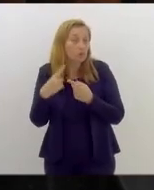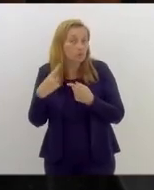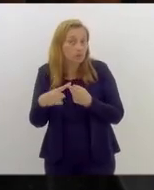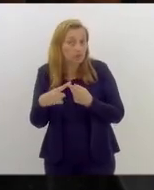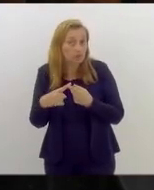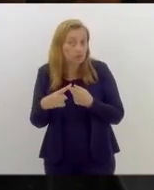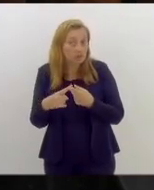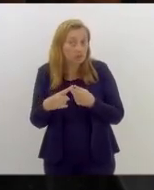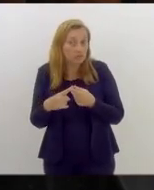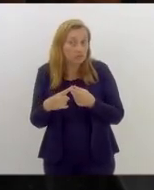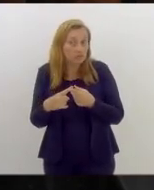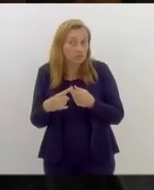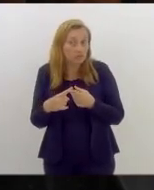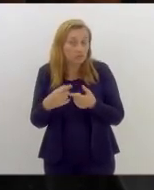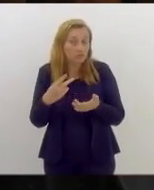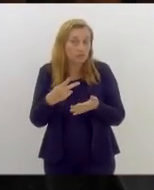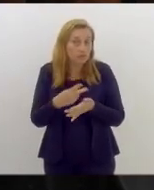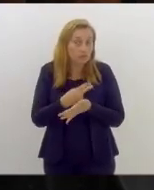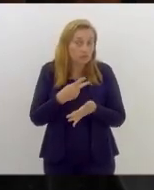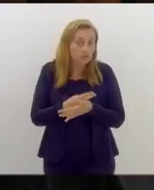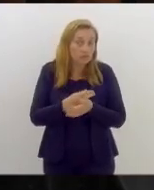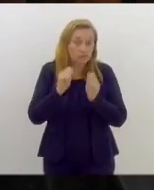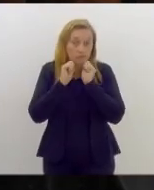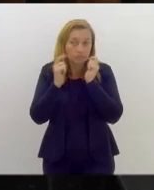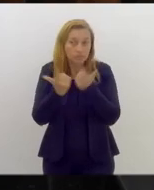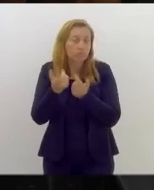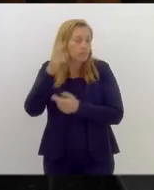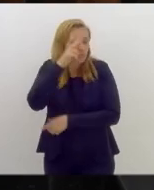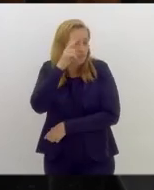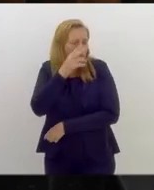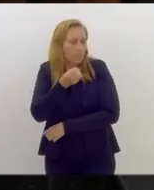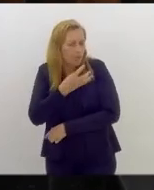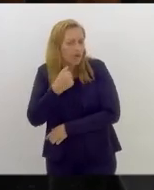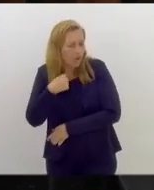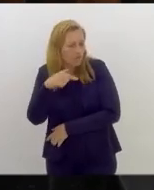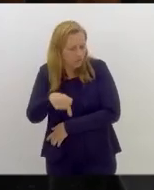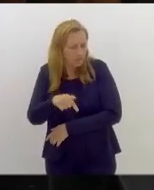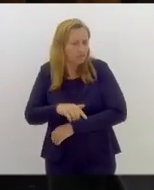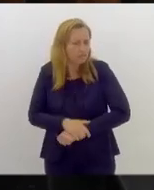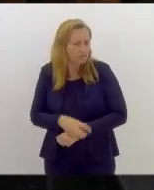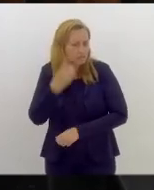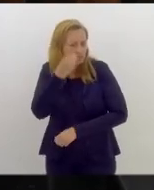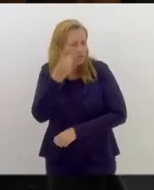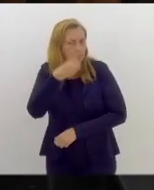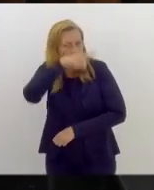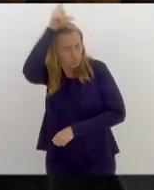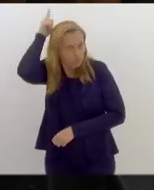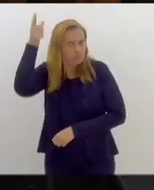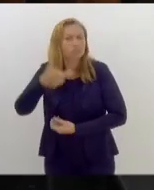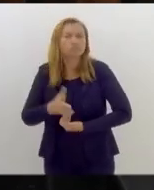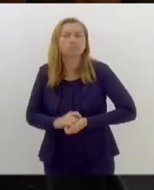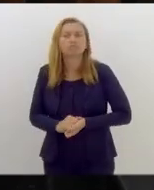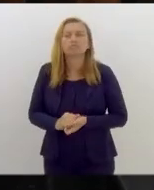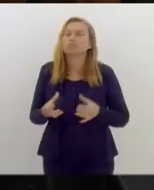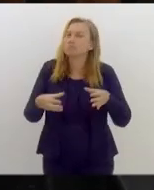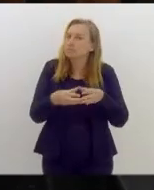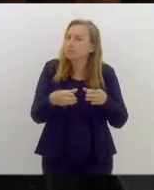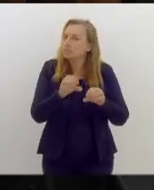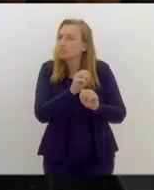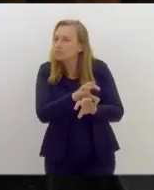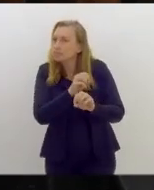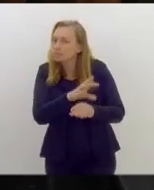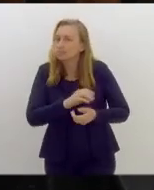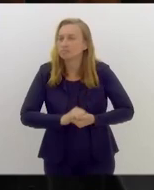uma incidência da Assembleia Legislativa. Eu me lembro muito bem, eu estive aqui, deputado Luiz Paulo. Eu lembro, Conte. Na Comissão de